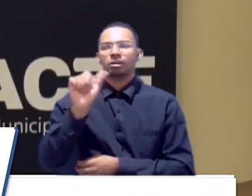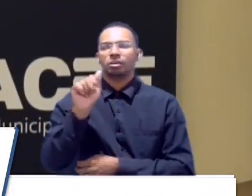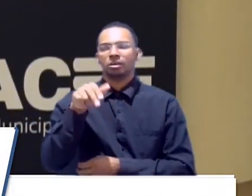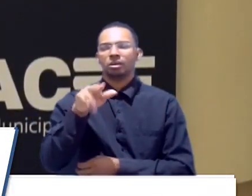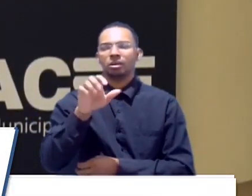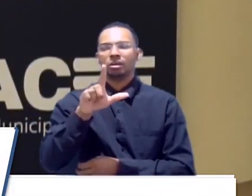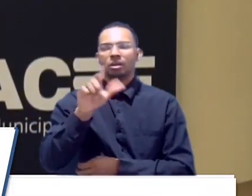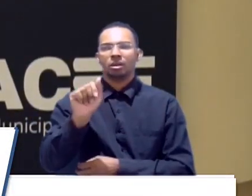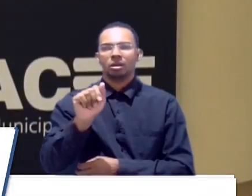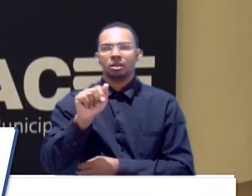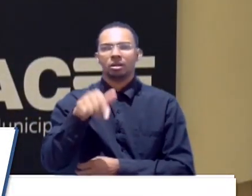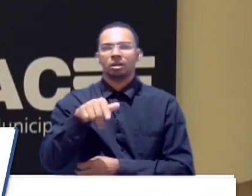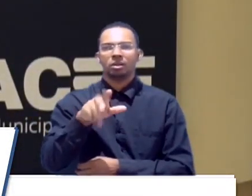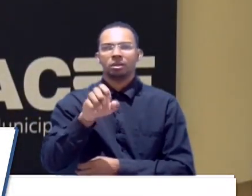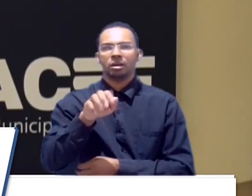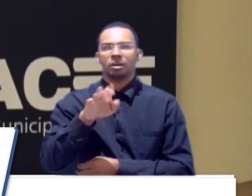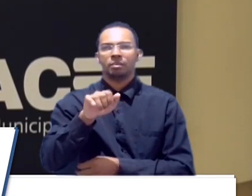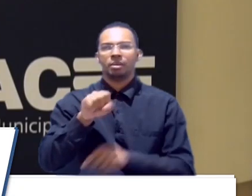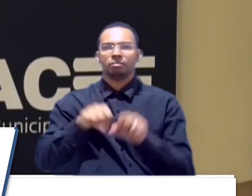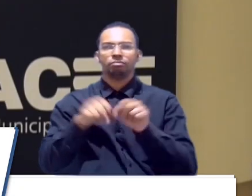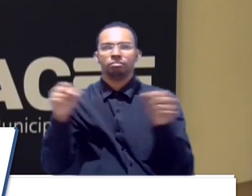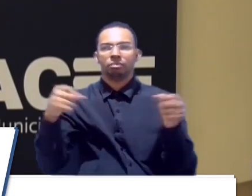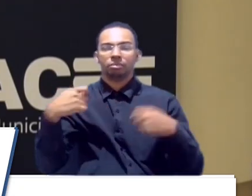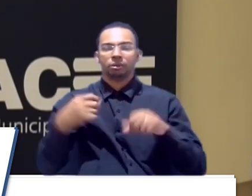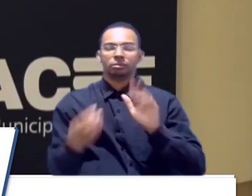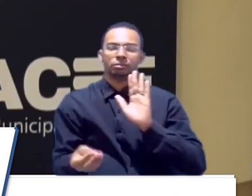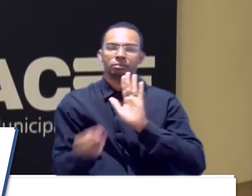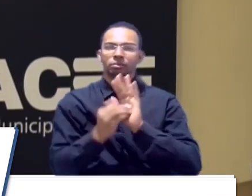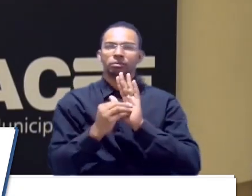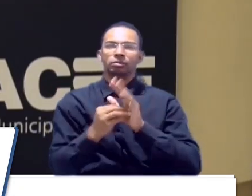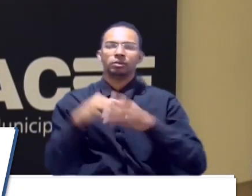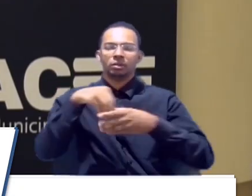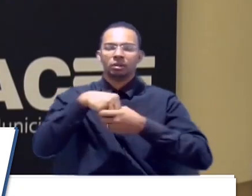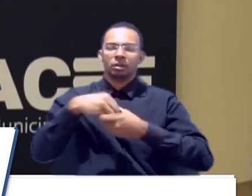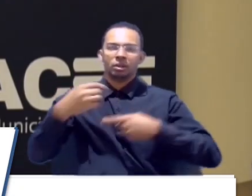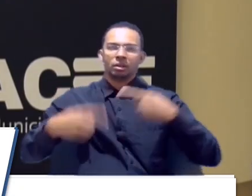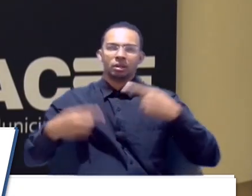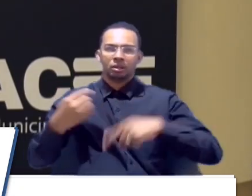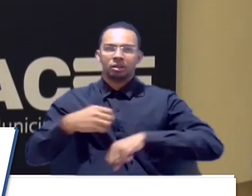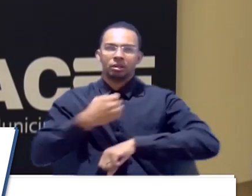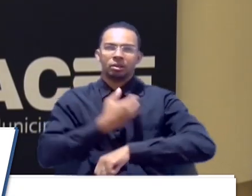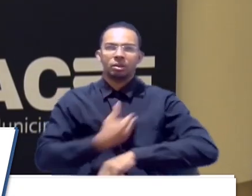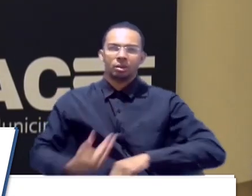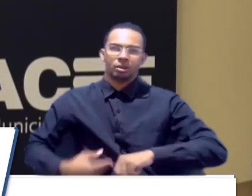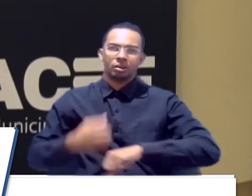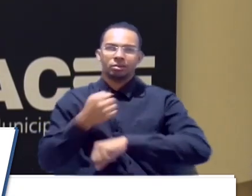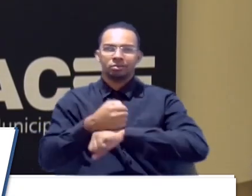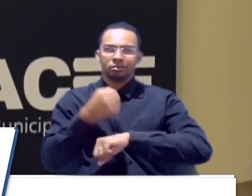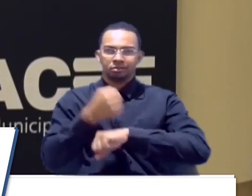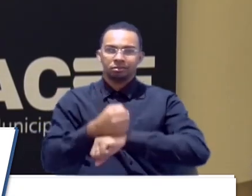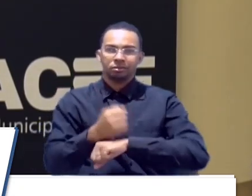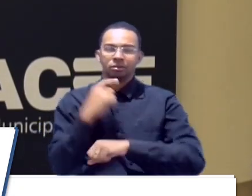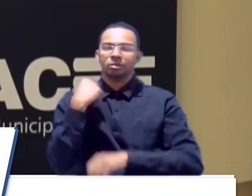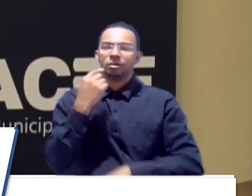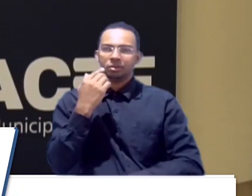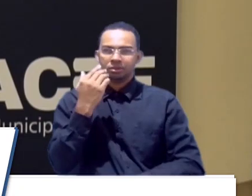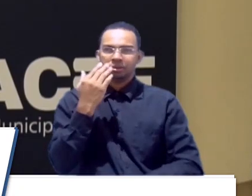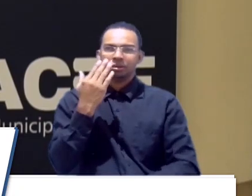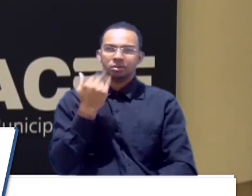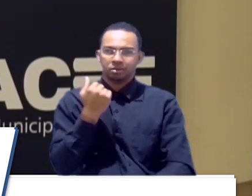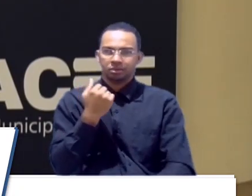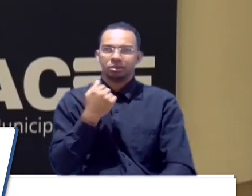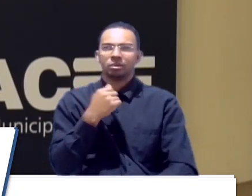essa teoria, ela tem que ser aplicada na política pública francana. Nós sabemos que a